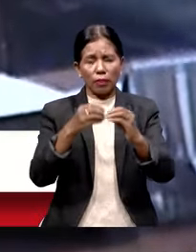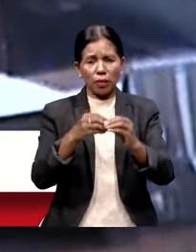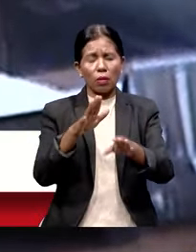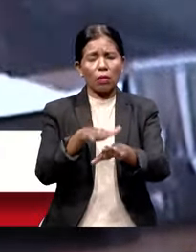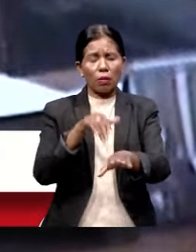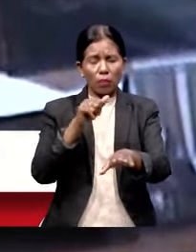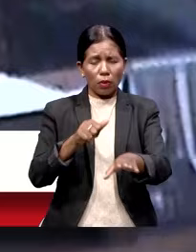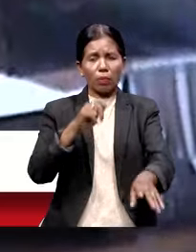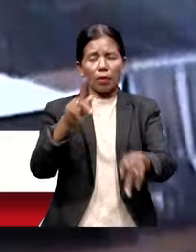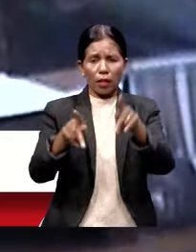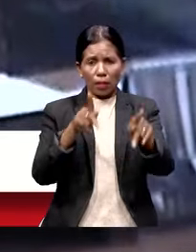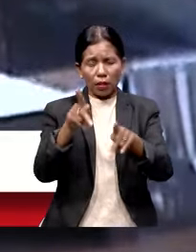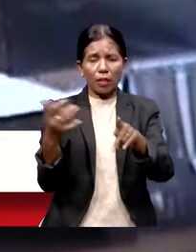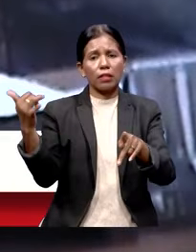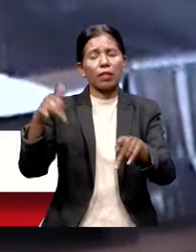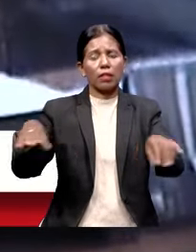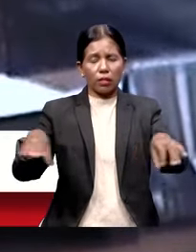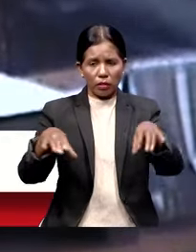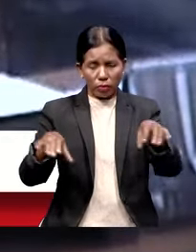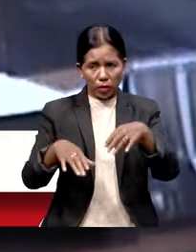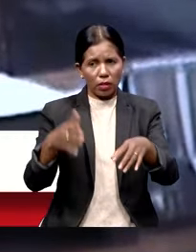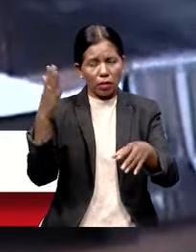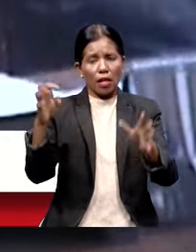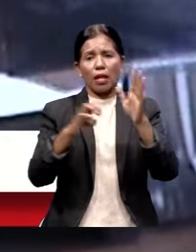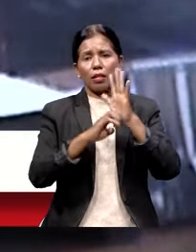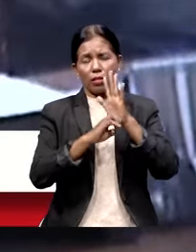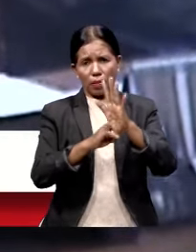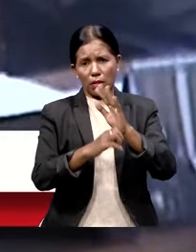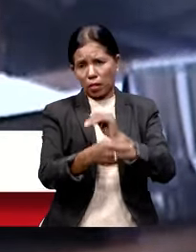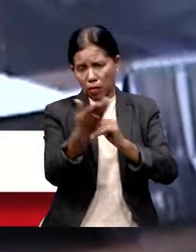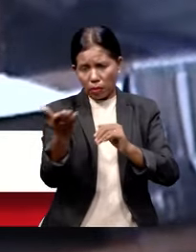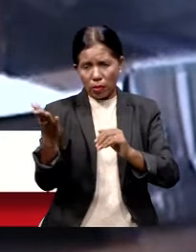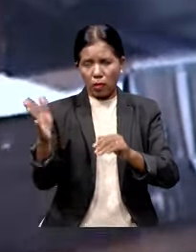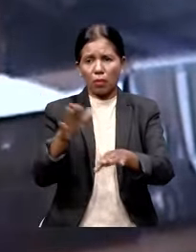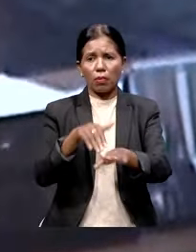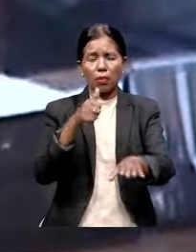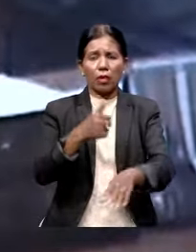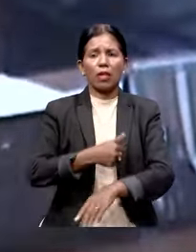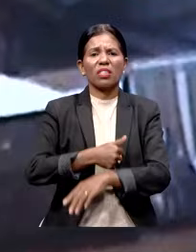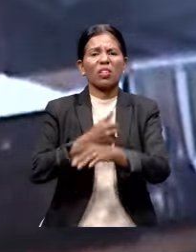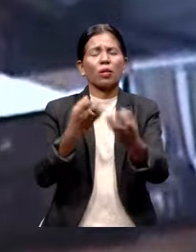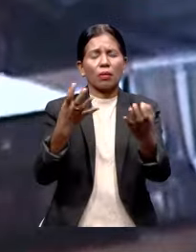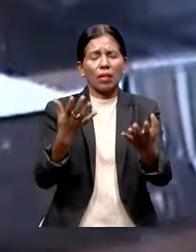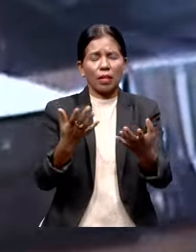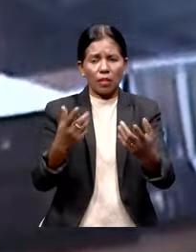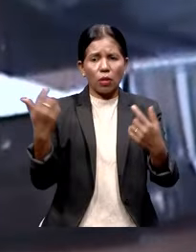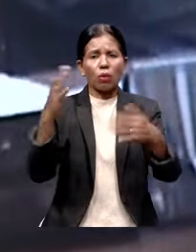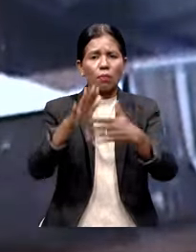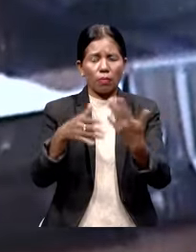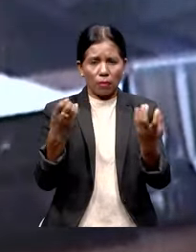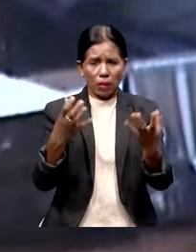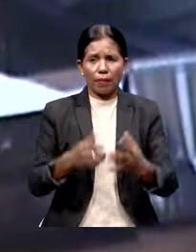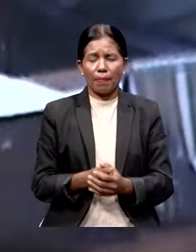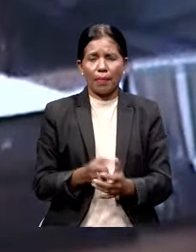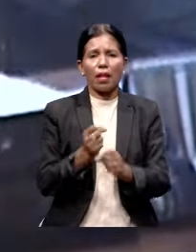Recrutamento ba kontratar sira. Exemplo, ta bot sira recruta assessor barbarak sirne